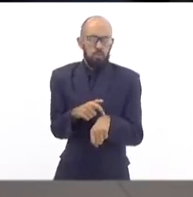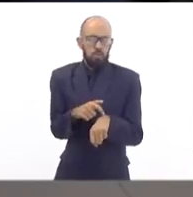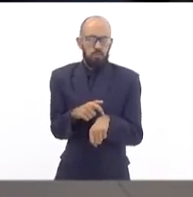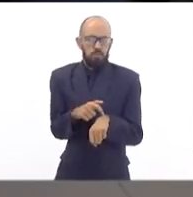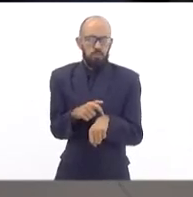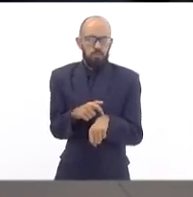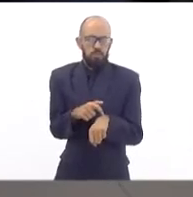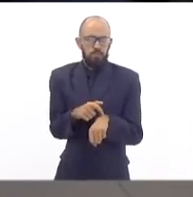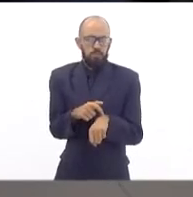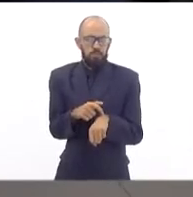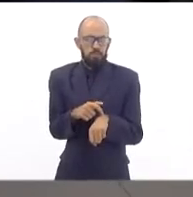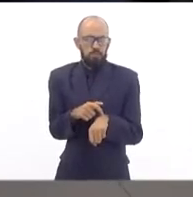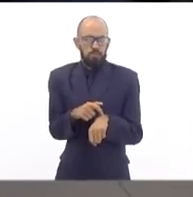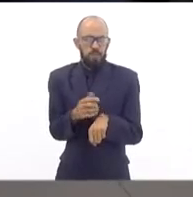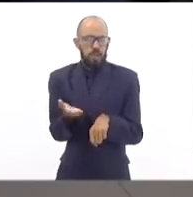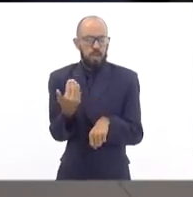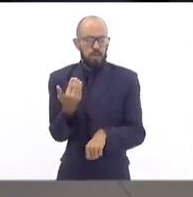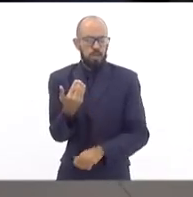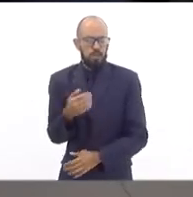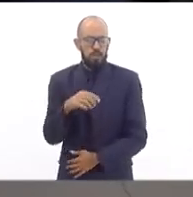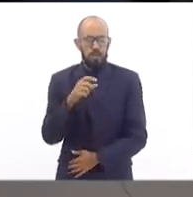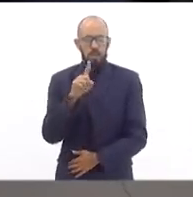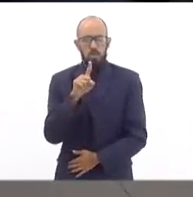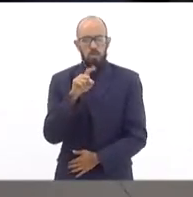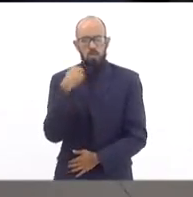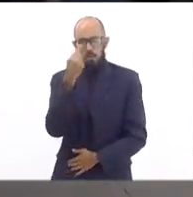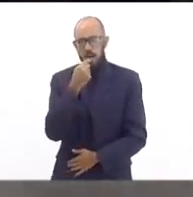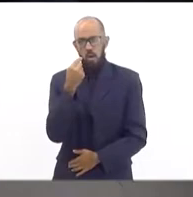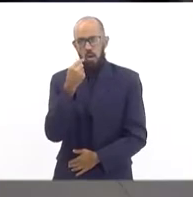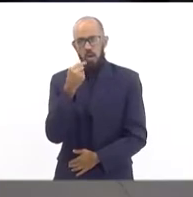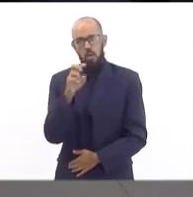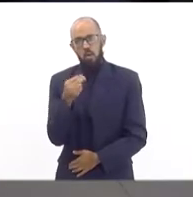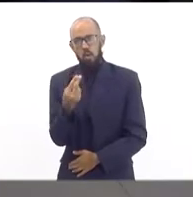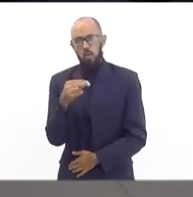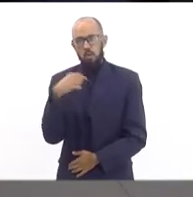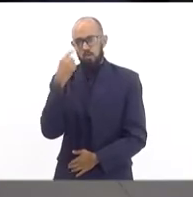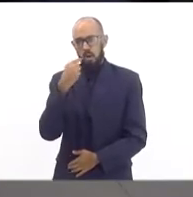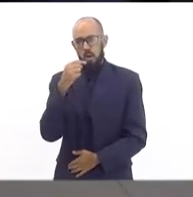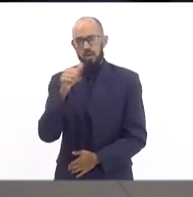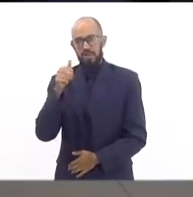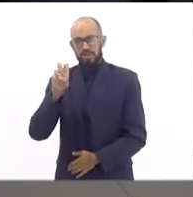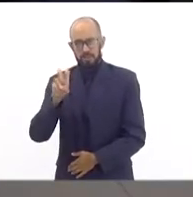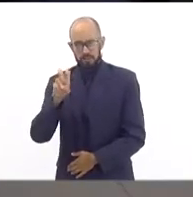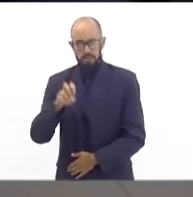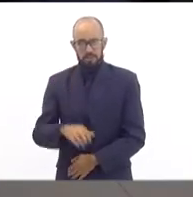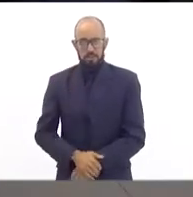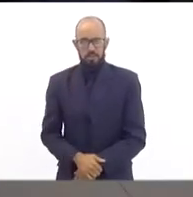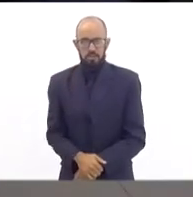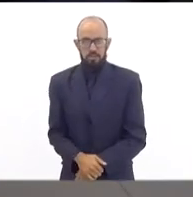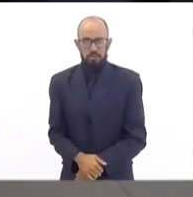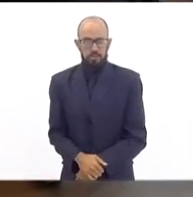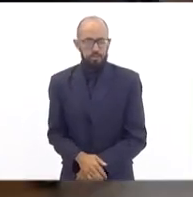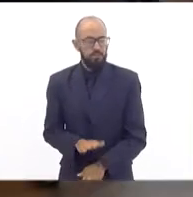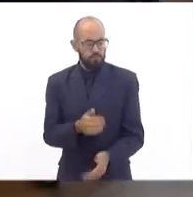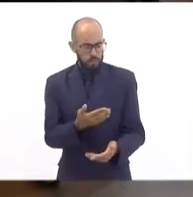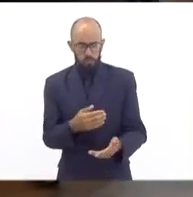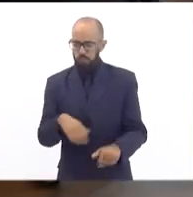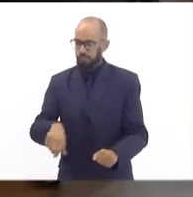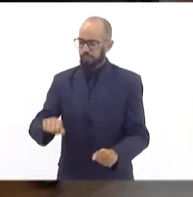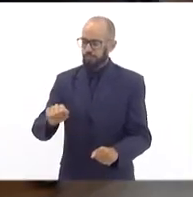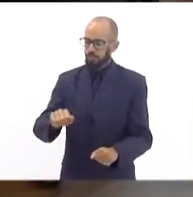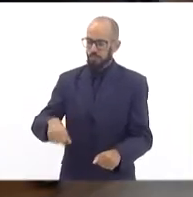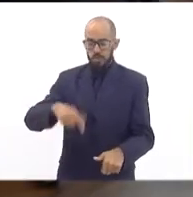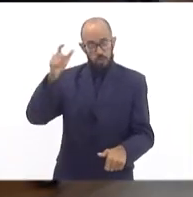era 1h, 1h15. Isso é uma das questões que a gente vem discutindo também, né, deputado Luiz Paulo, Marta Rocha,